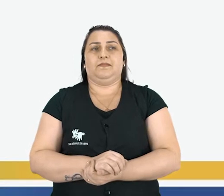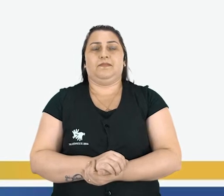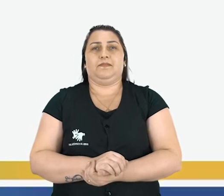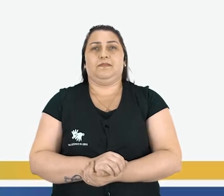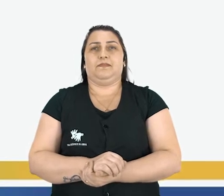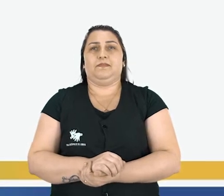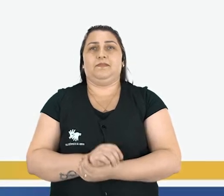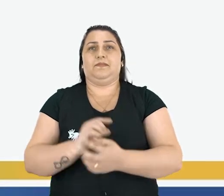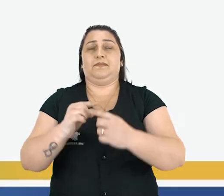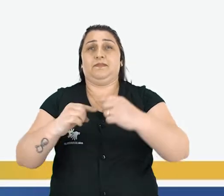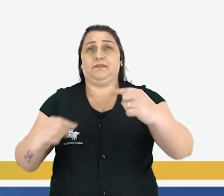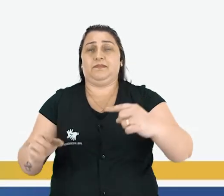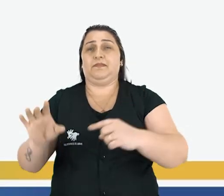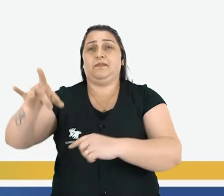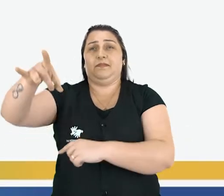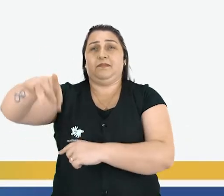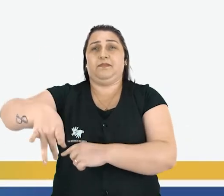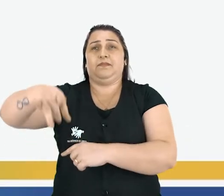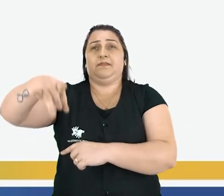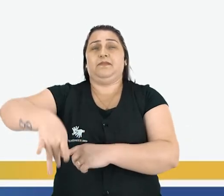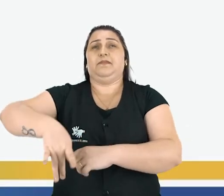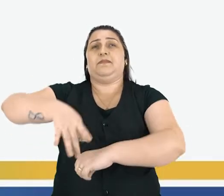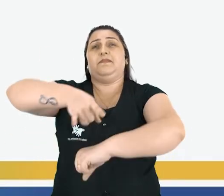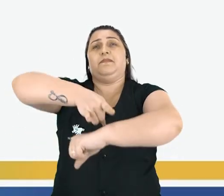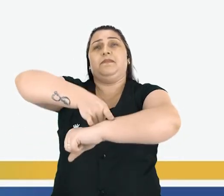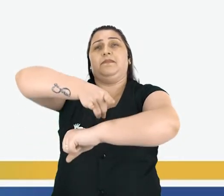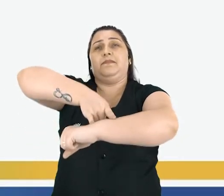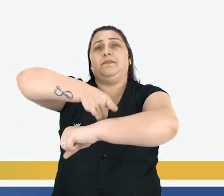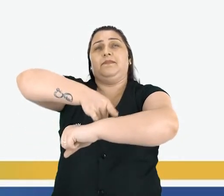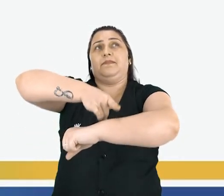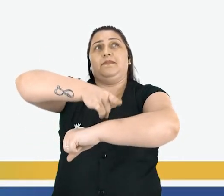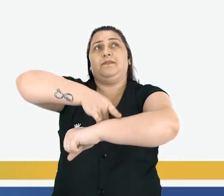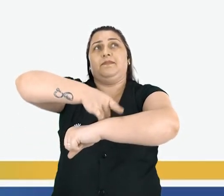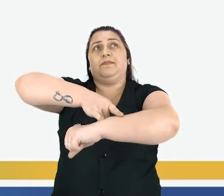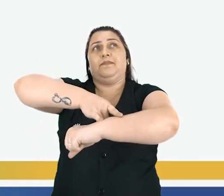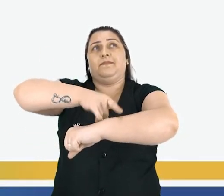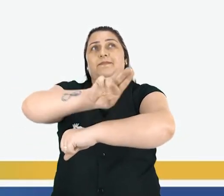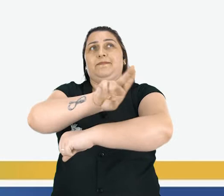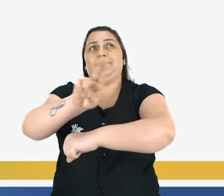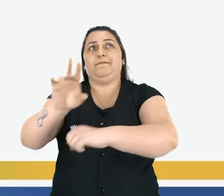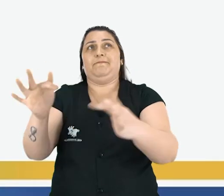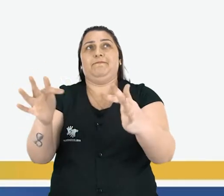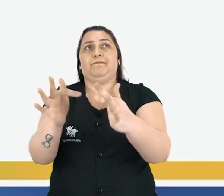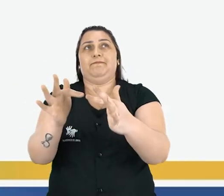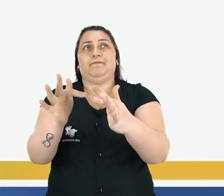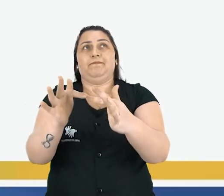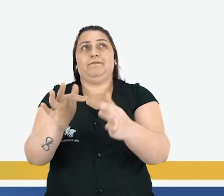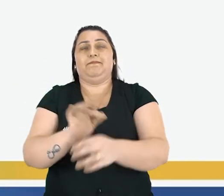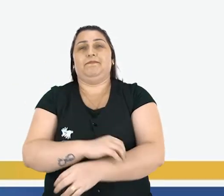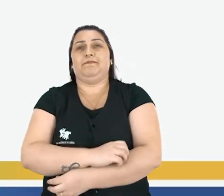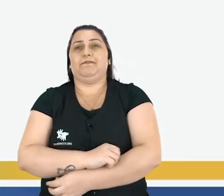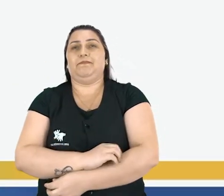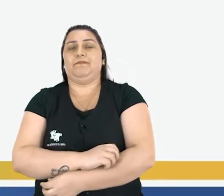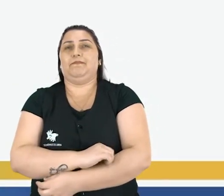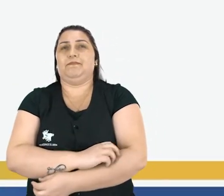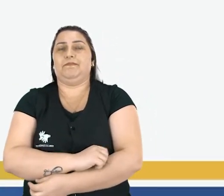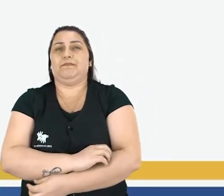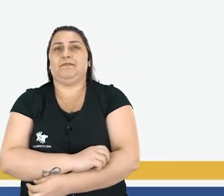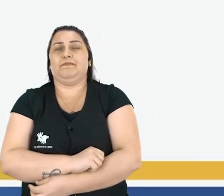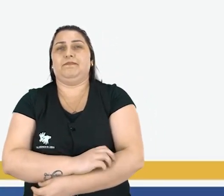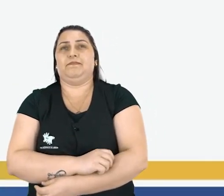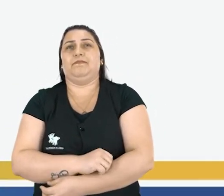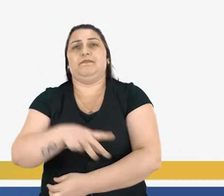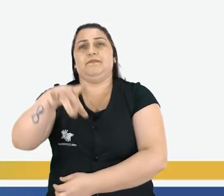agora vamos ligar a última dependência da escola ao seu nome correspondente vamos lá